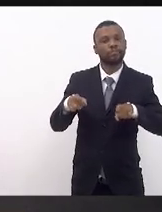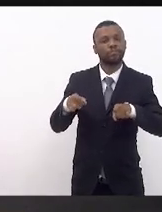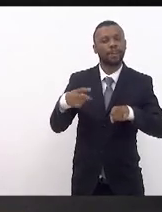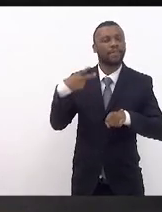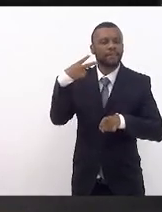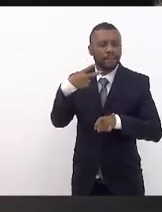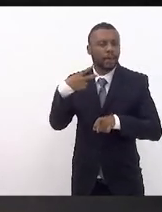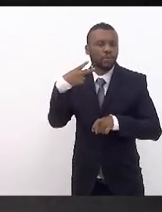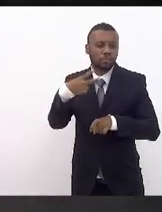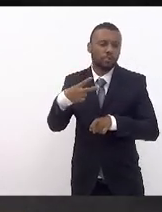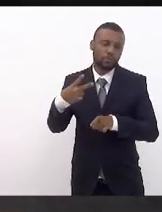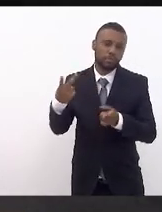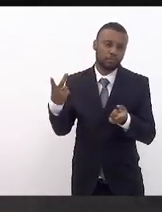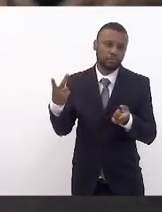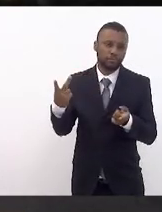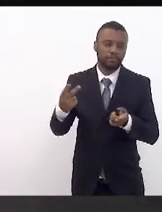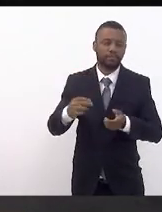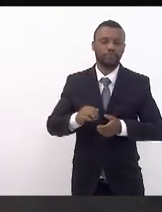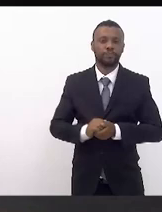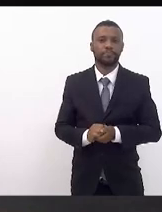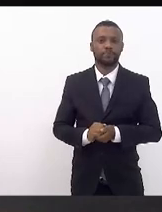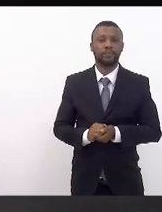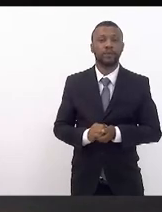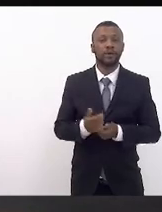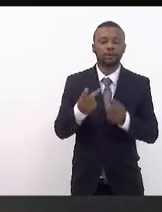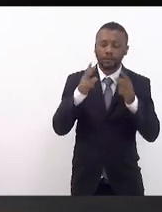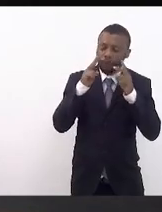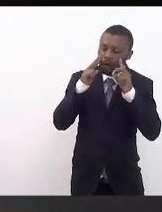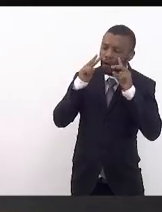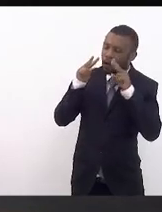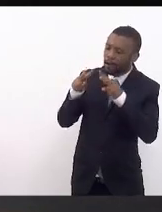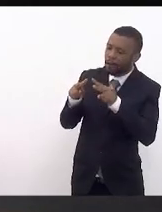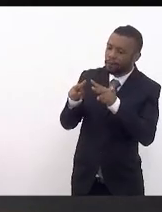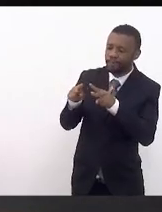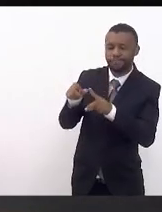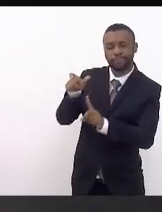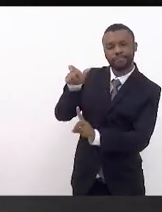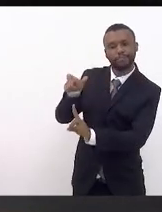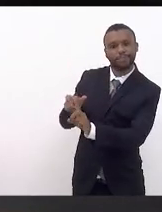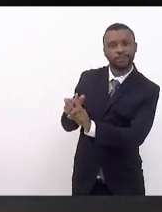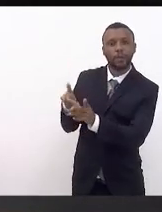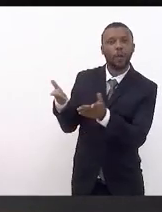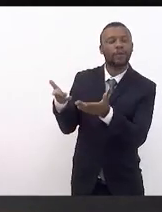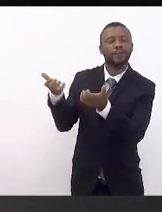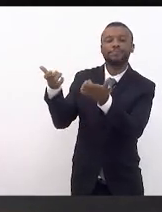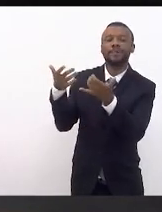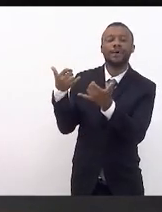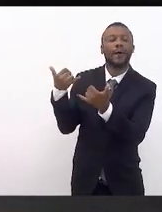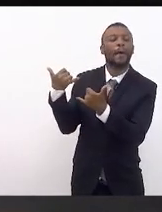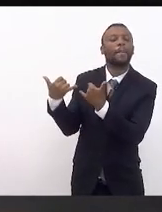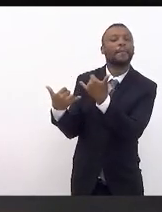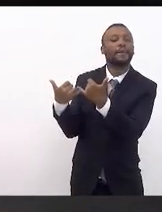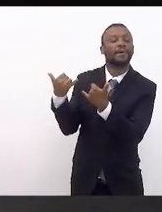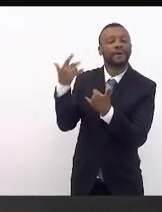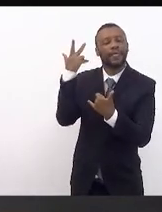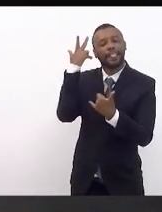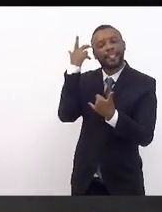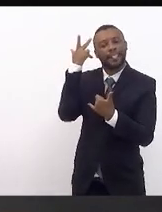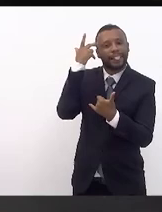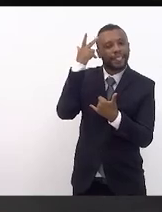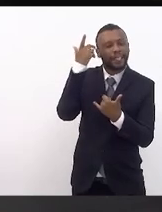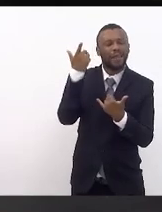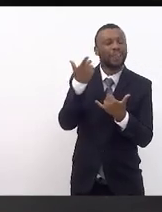vereador. E quando eu olho para ele e ele diz hoje, brincando comigo, eu não sou nada, já